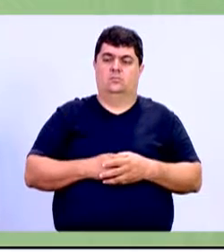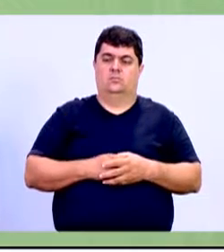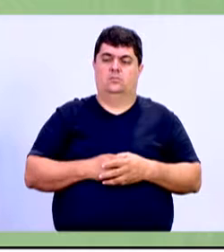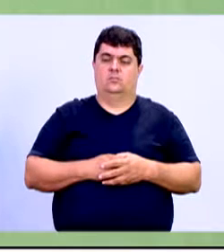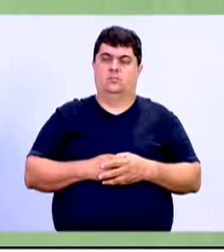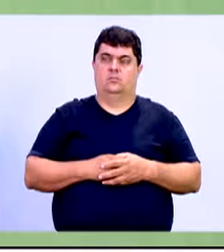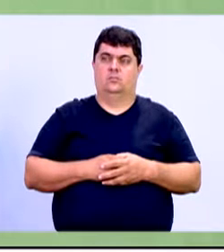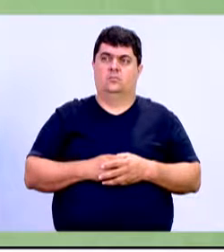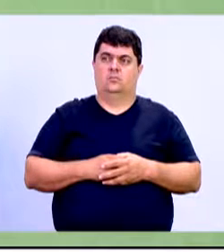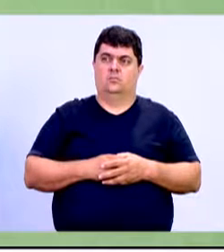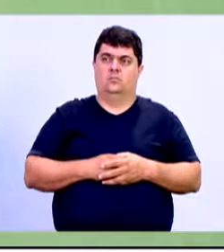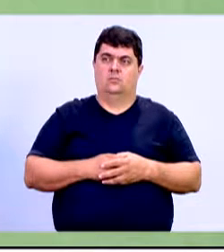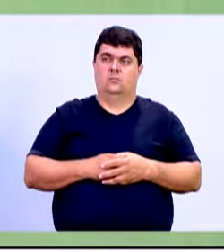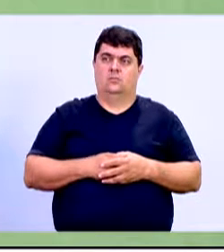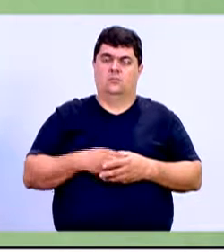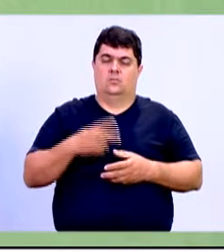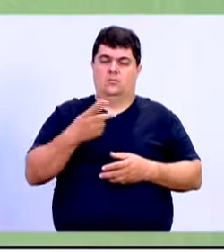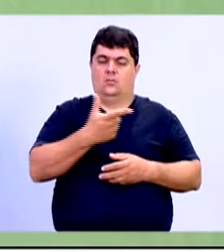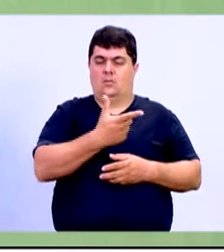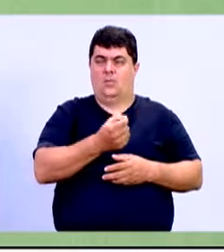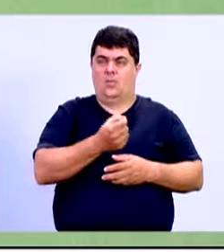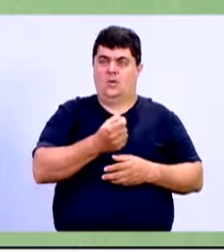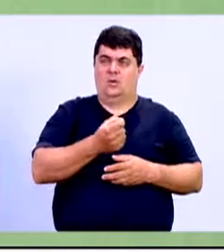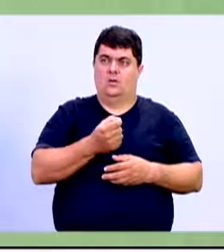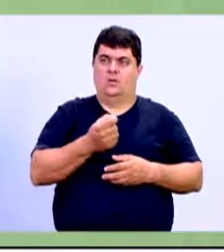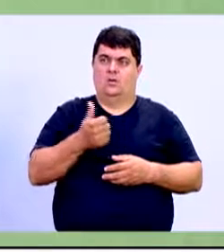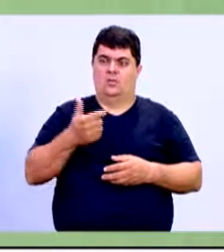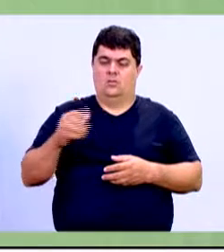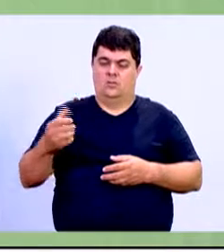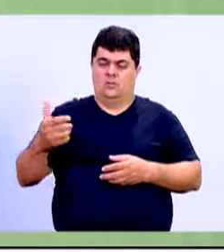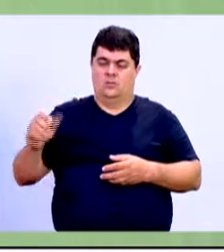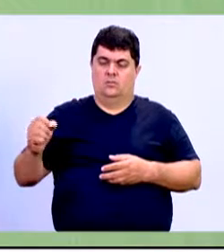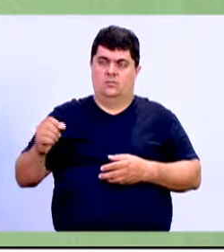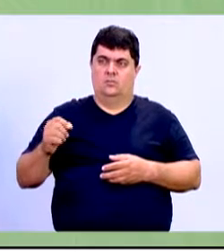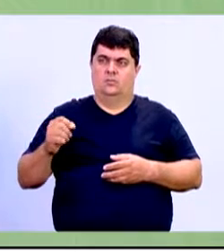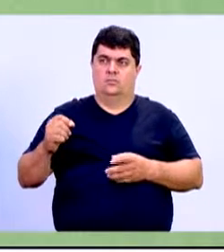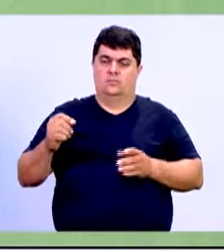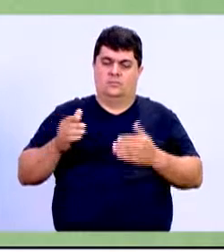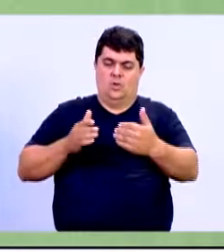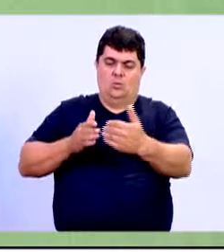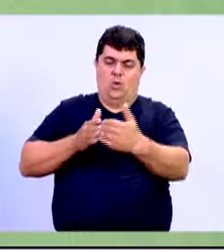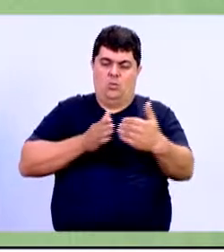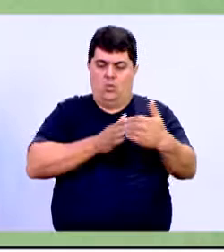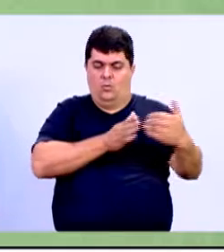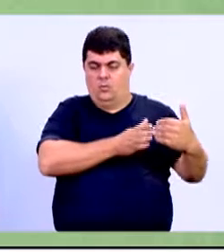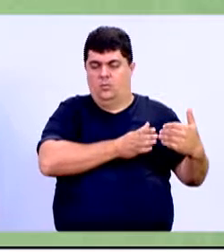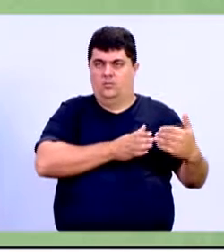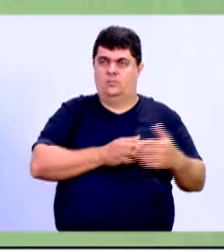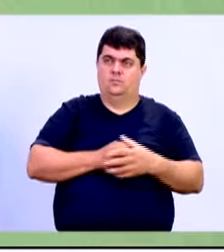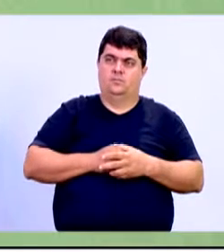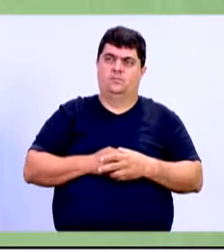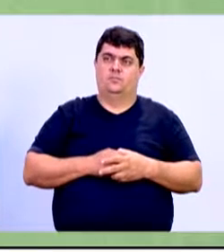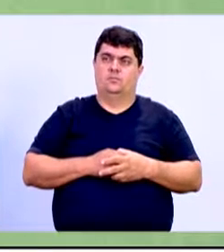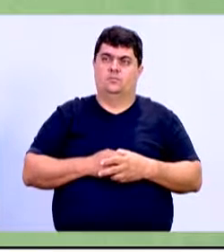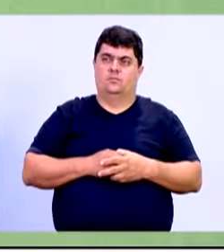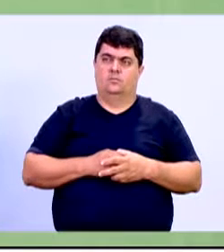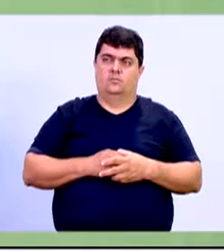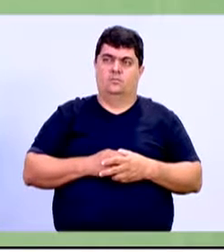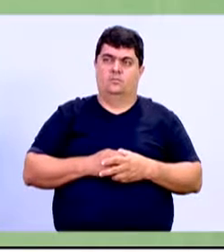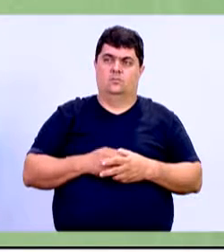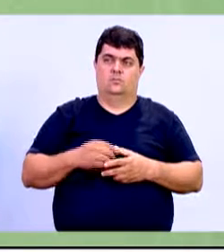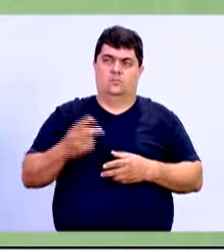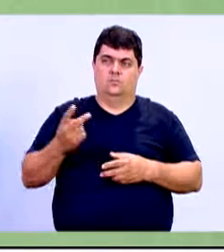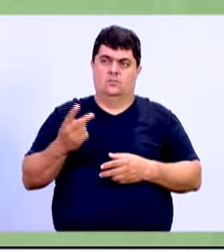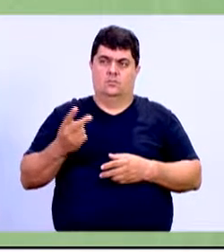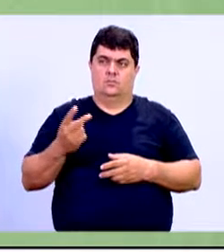3 na realidade. Um manda aqui para o de 20 kVA, outro manda para o de 10 e outro manda para o de 10. Então, esses dois aqui de 10,